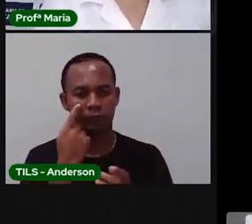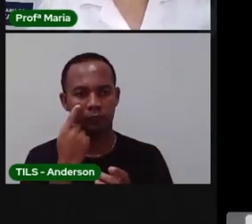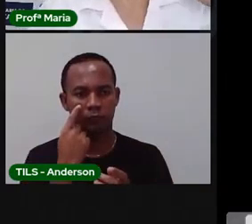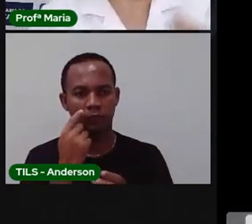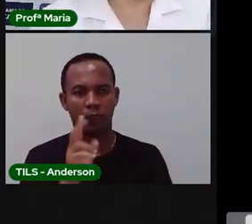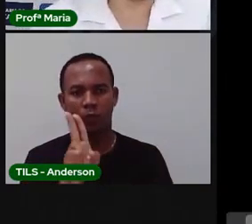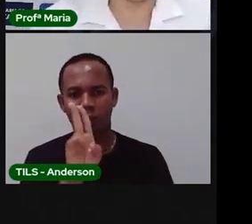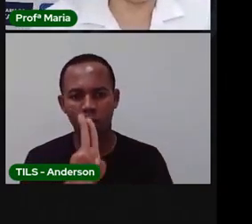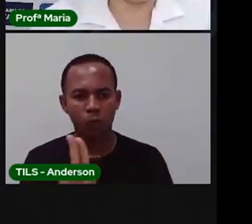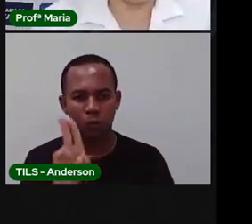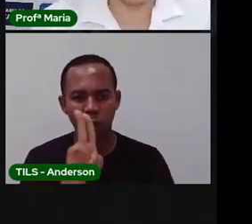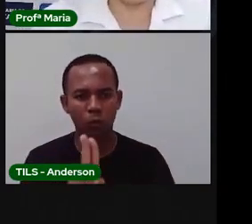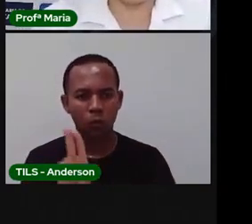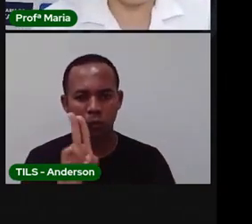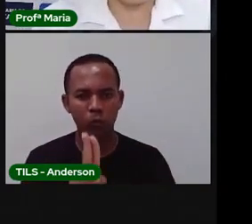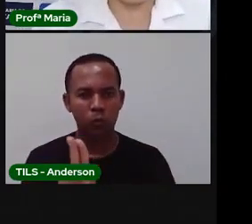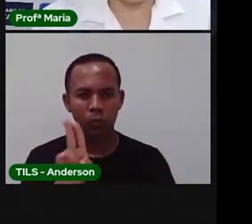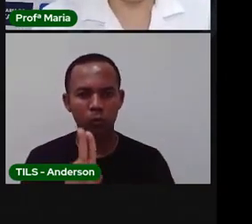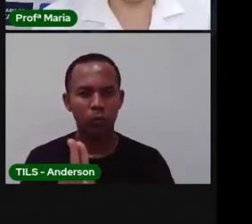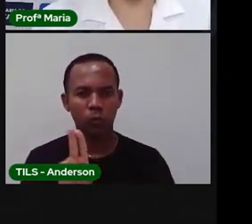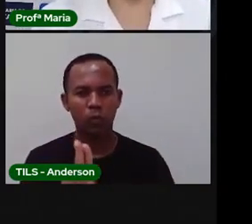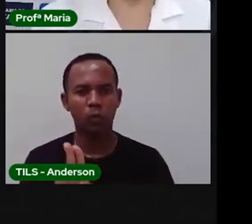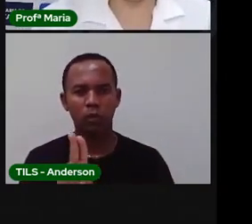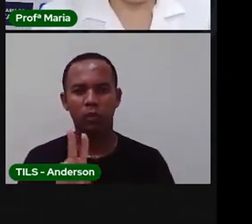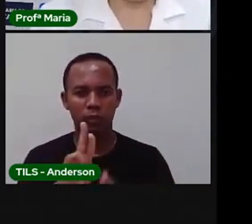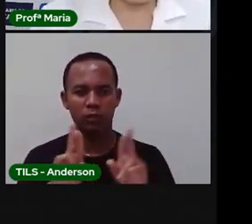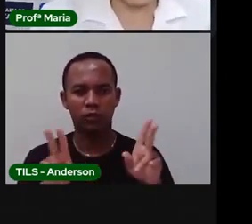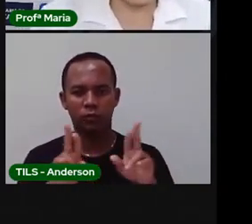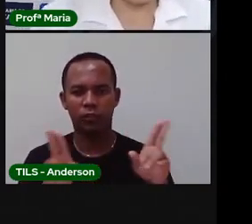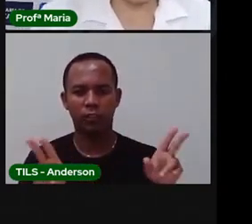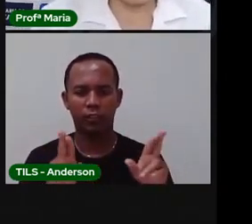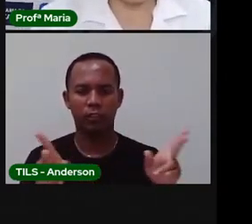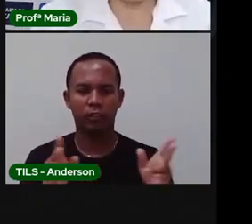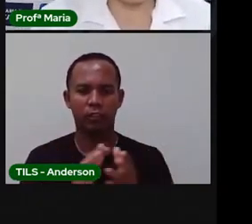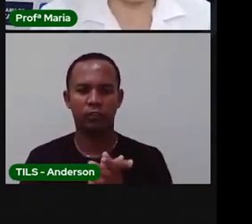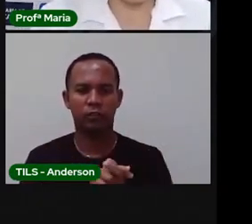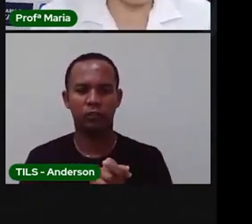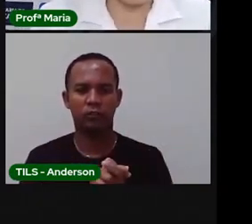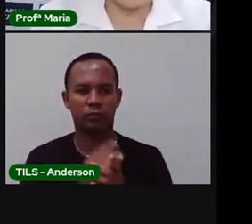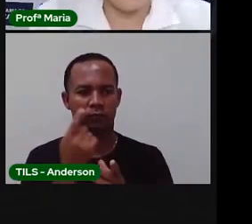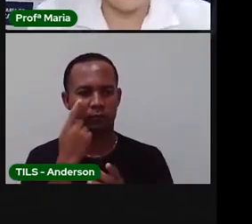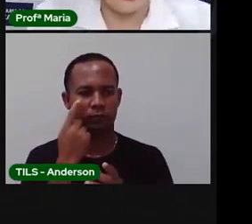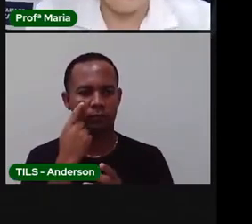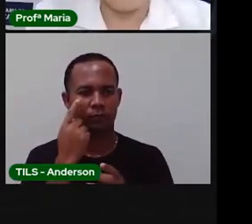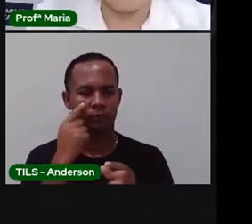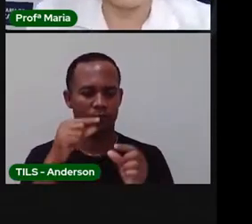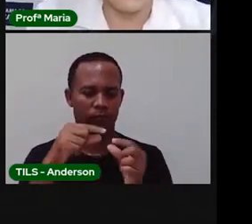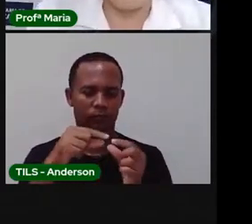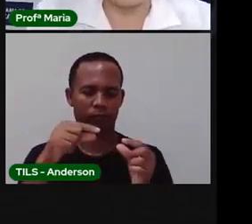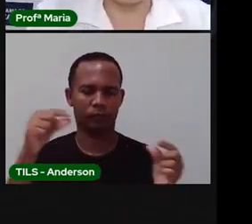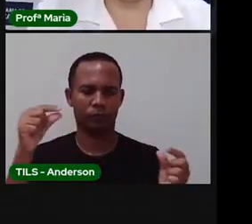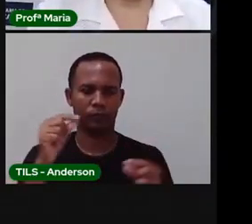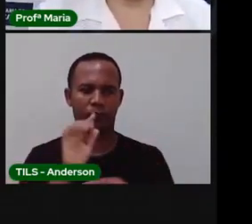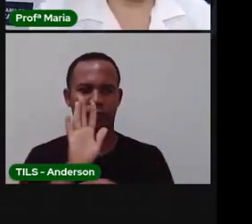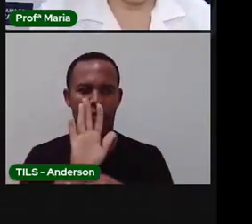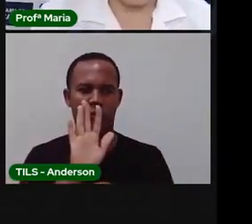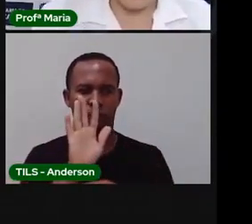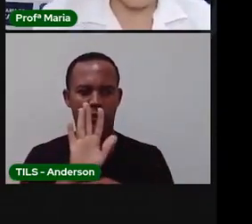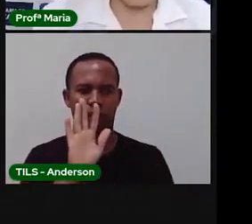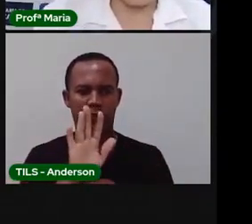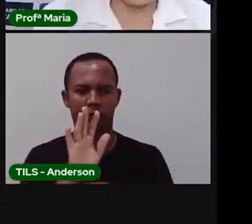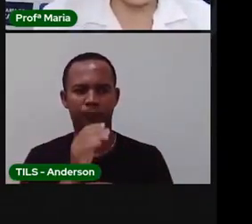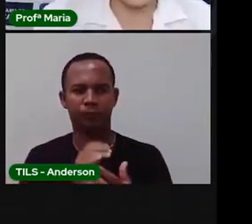um uso, na verdade, de um material diferente. Né, de uns palitinhos para ajudar vocês. Bom, decompõe os